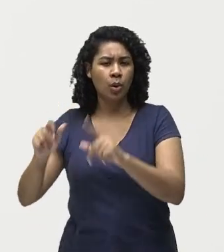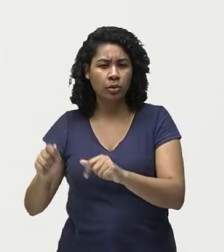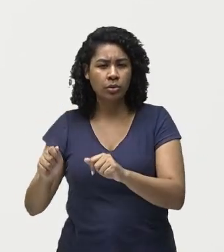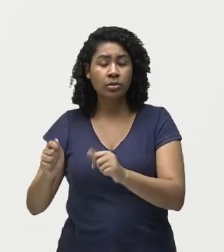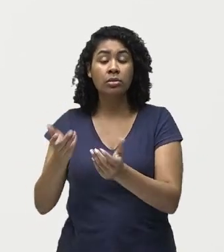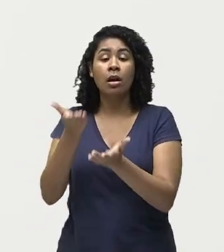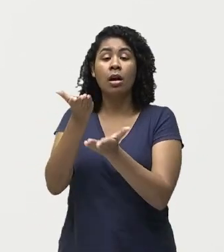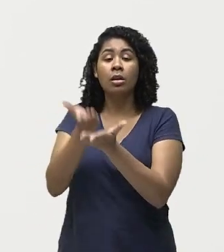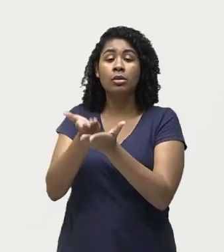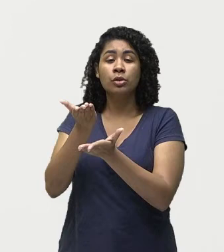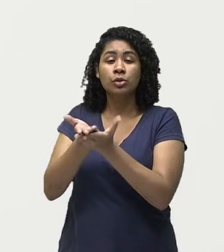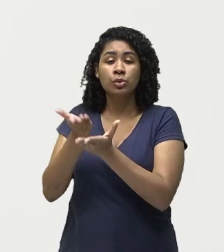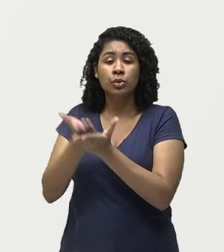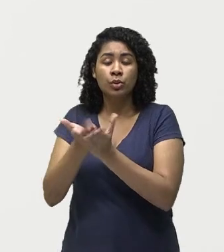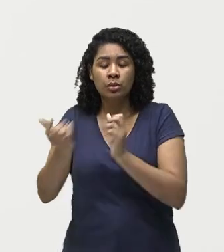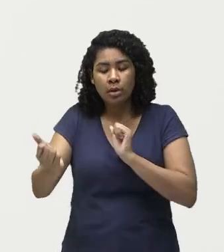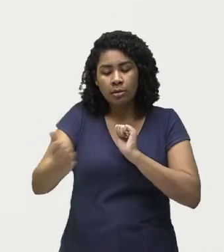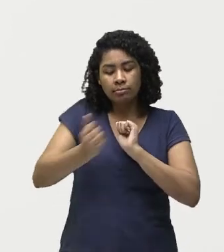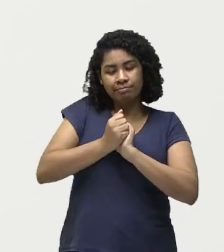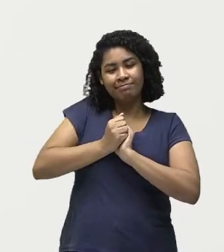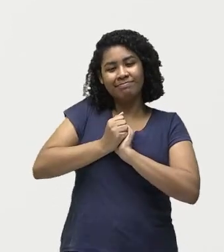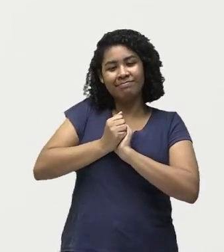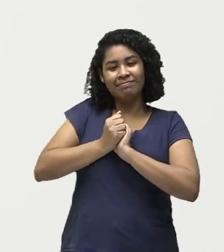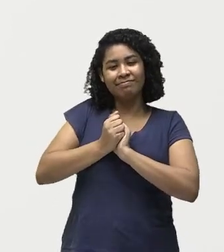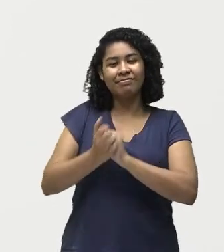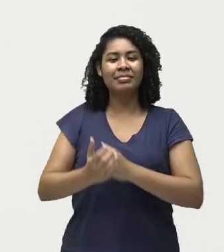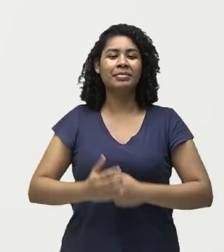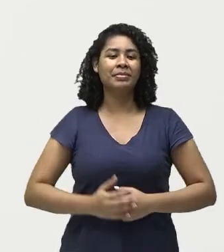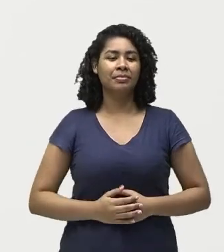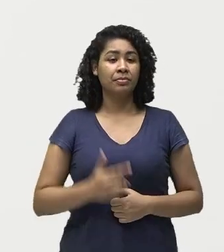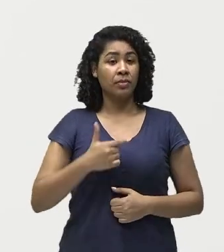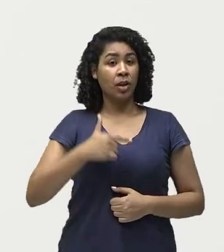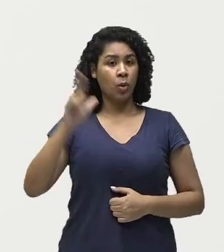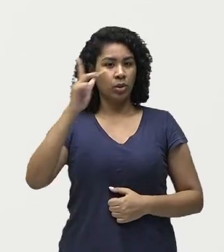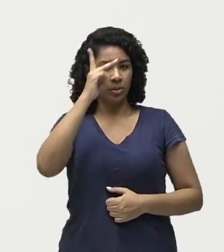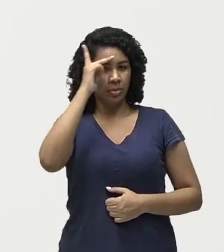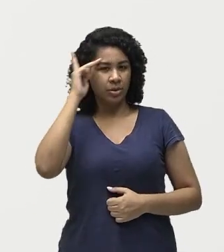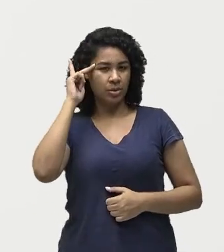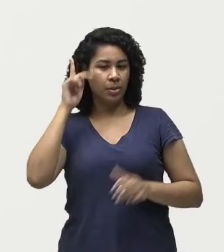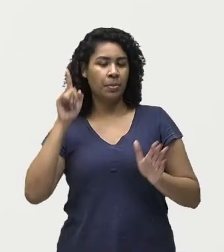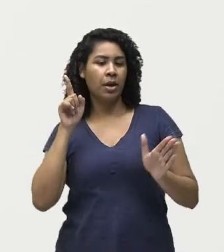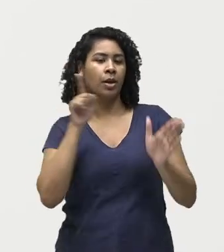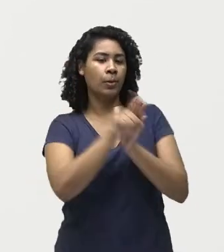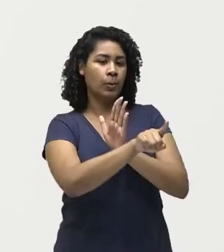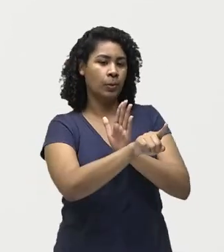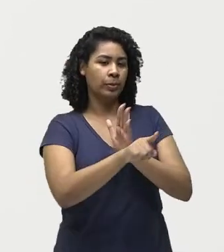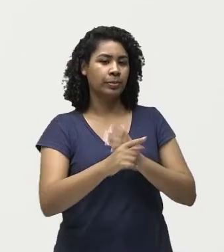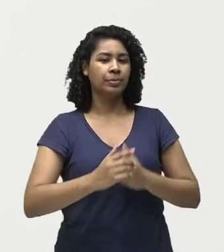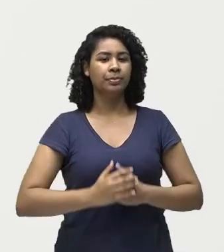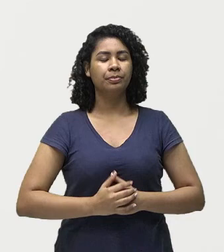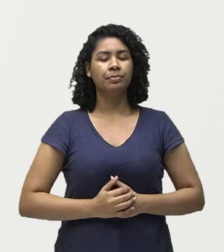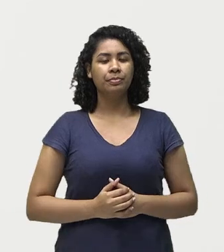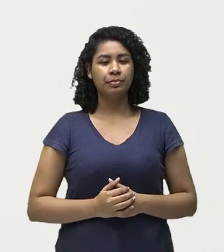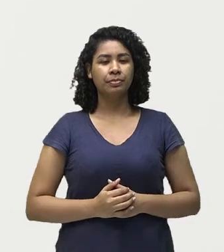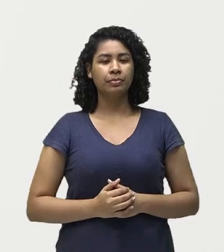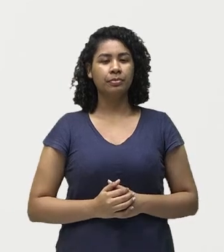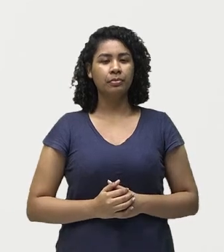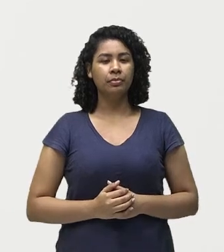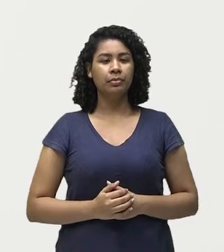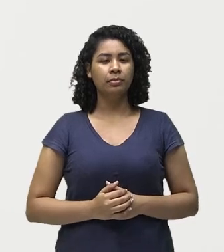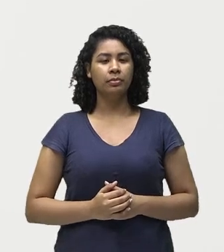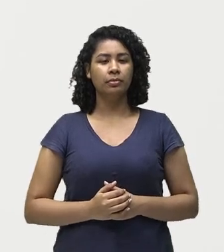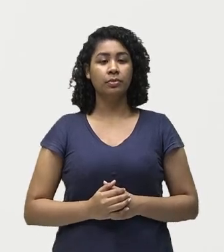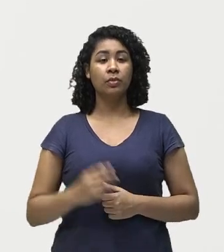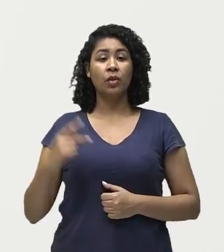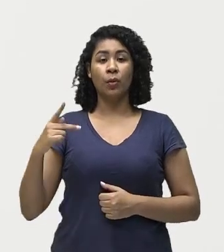né? E a outra pessoa pergunta, Are they from around here? O Pedro, na